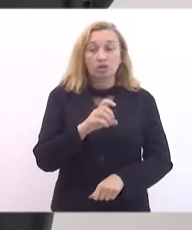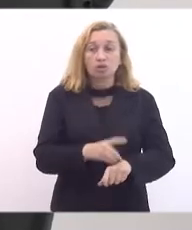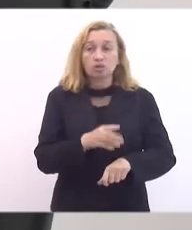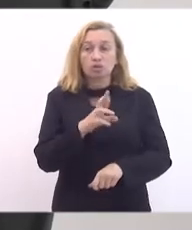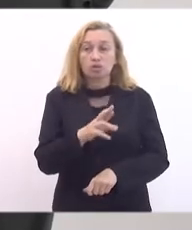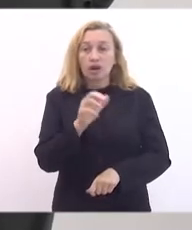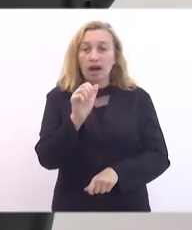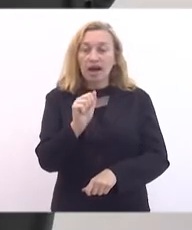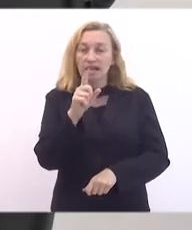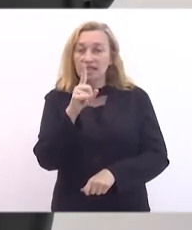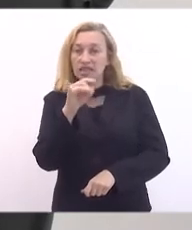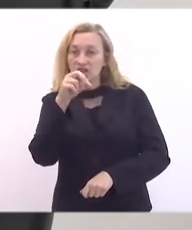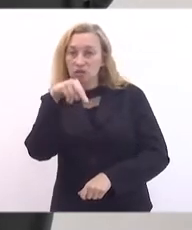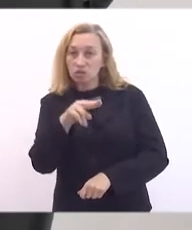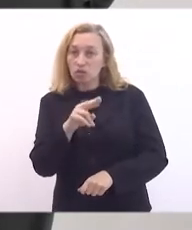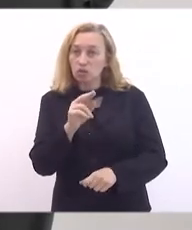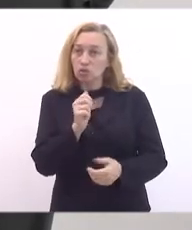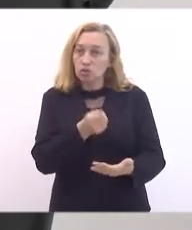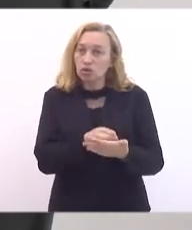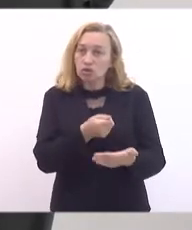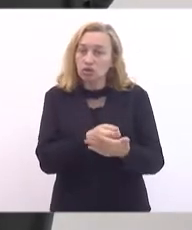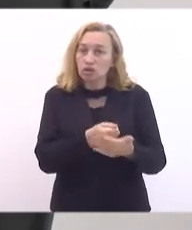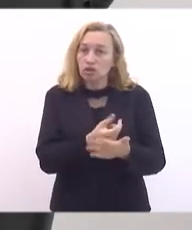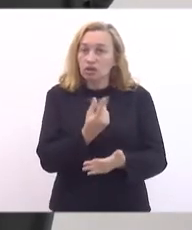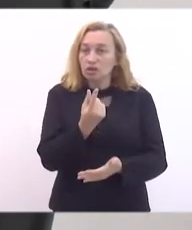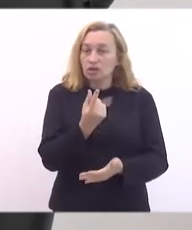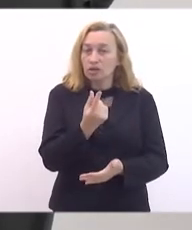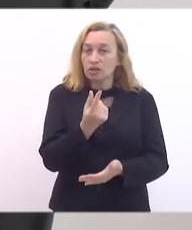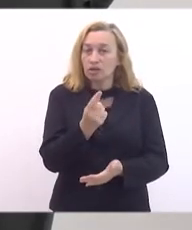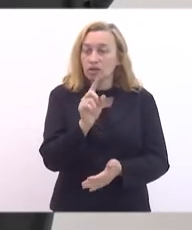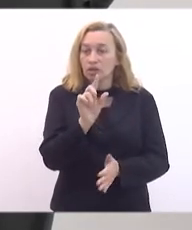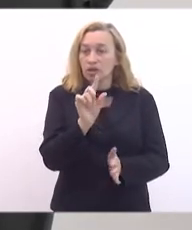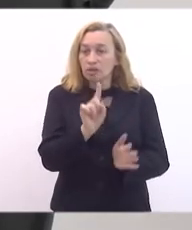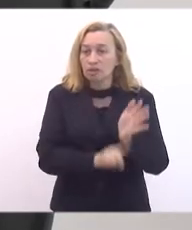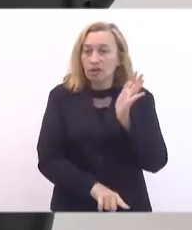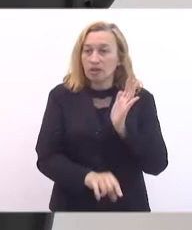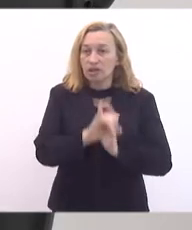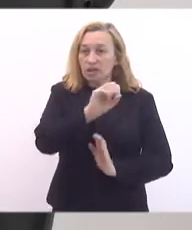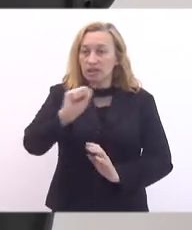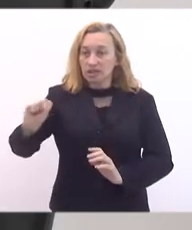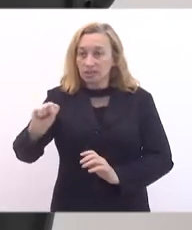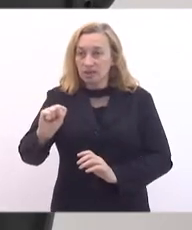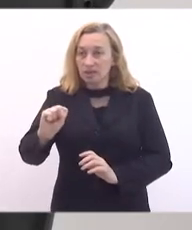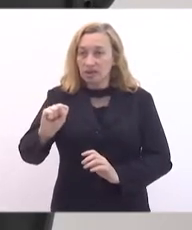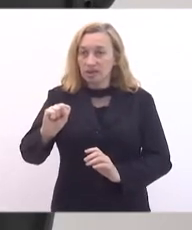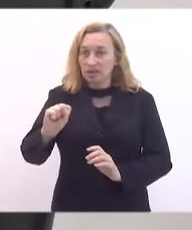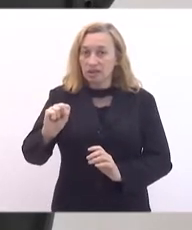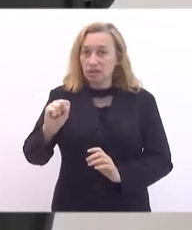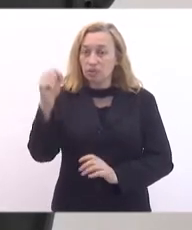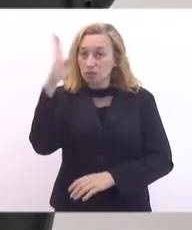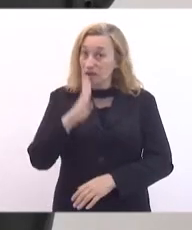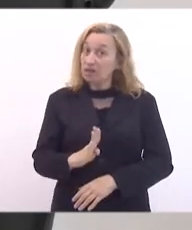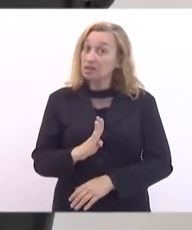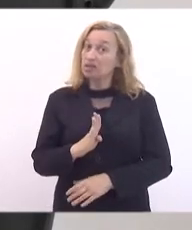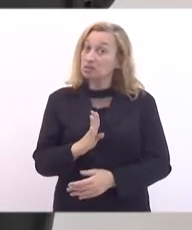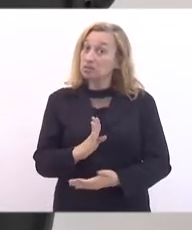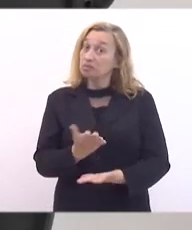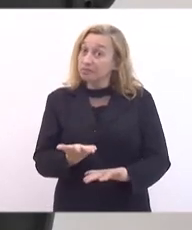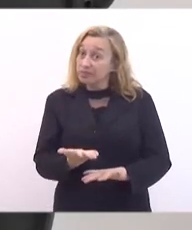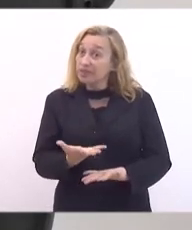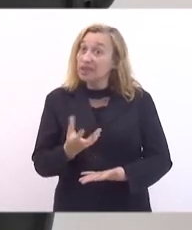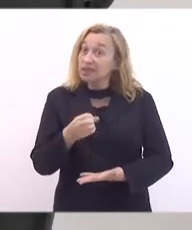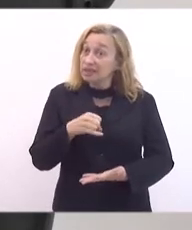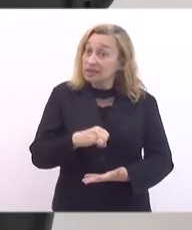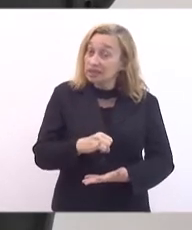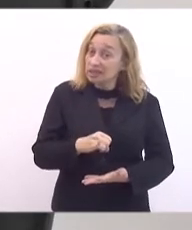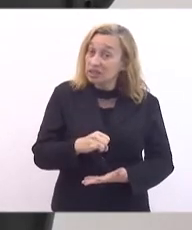cobrando o menor ICMS nominal do Brasil é a hora que você a